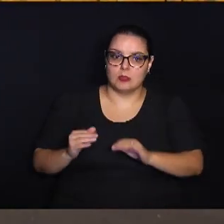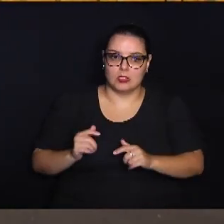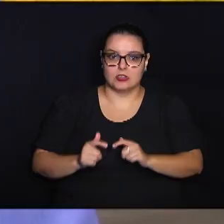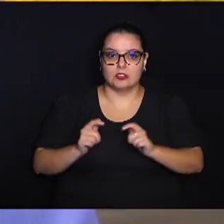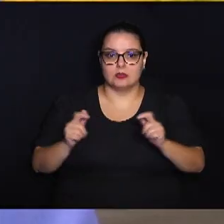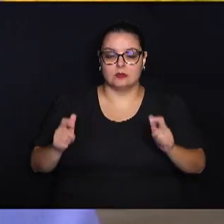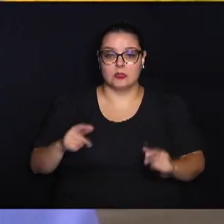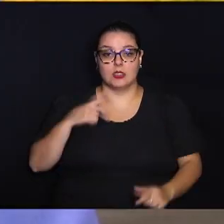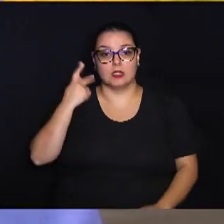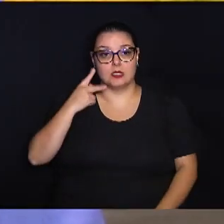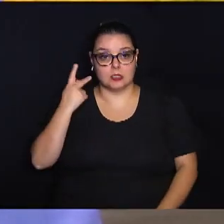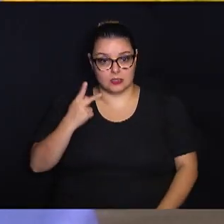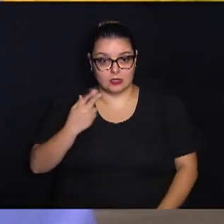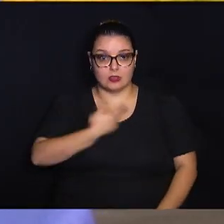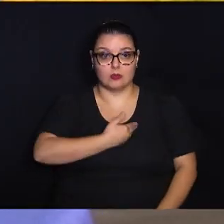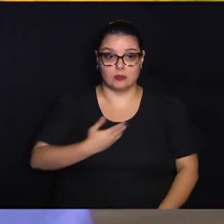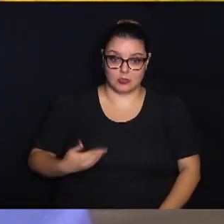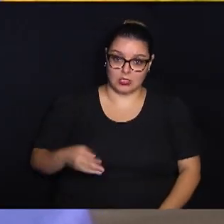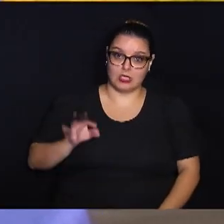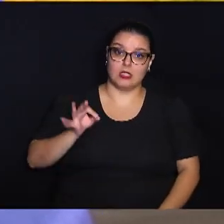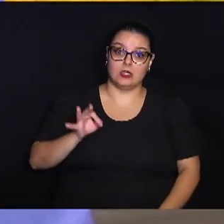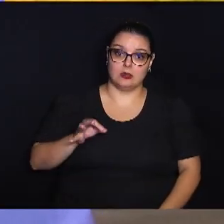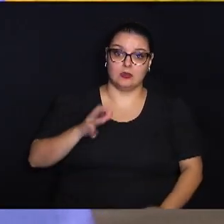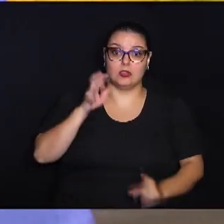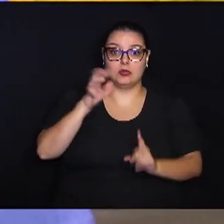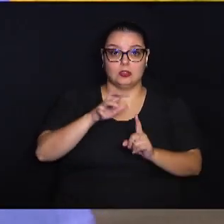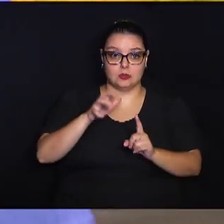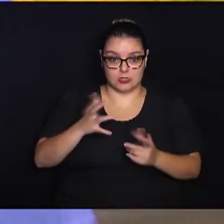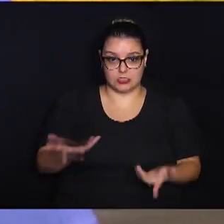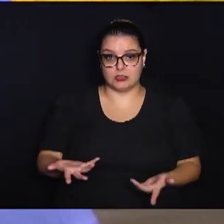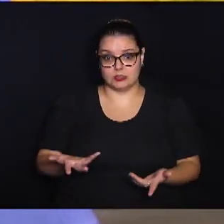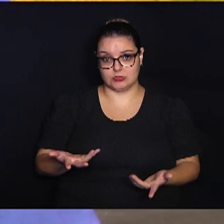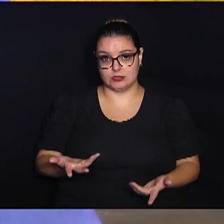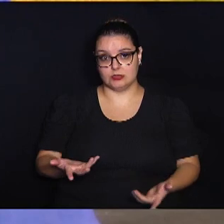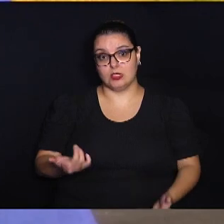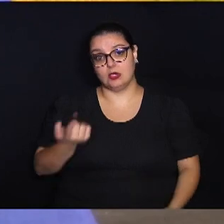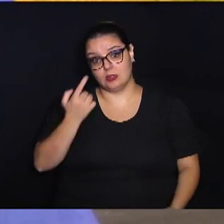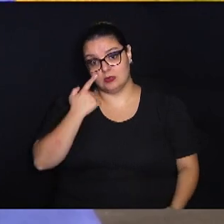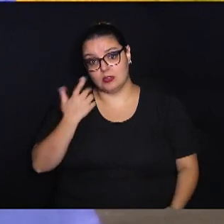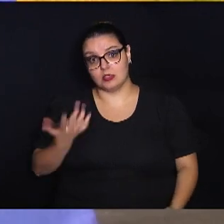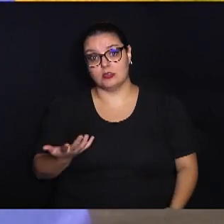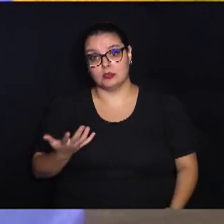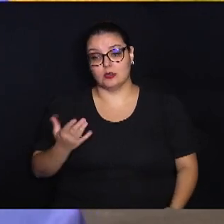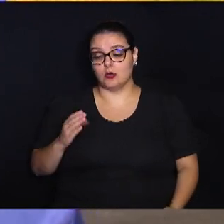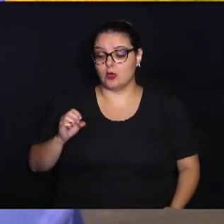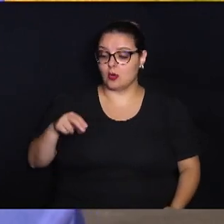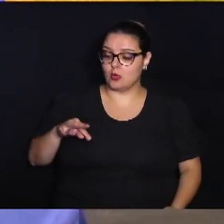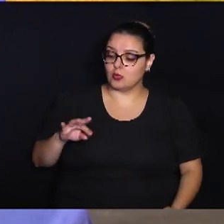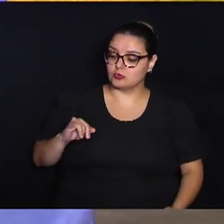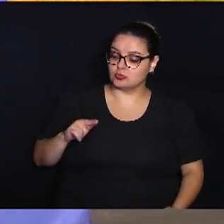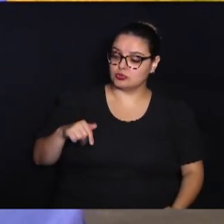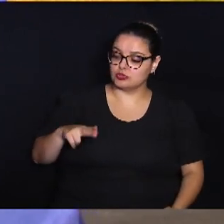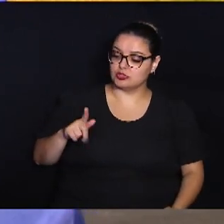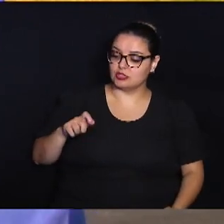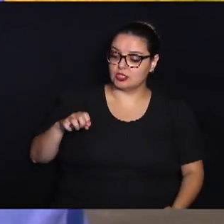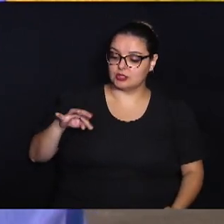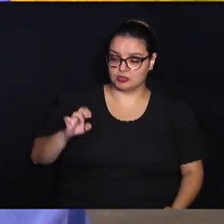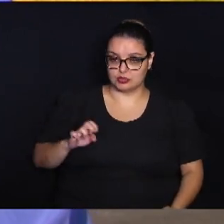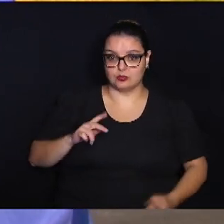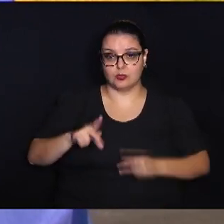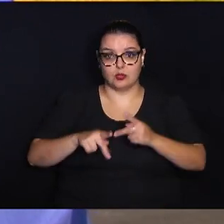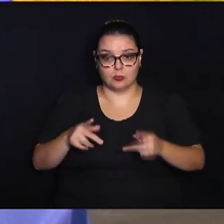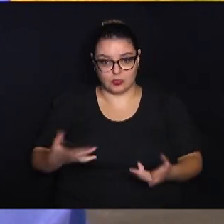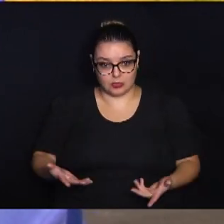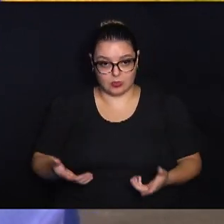Essas políticas públicas certamente serão muito impactadas, visto que o contingente populacional que a gente